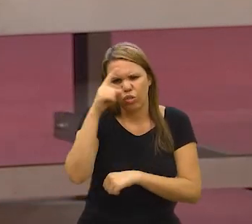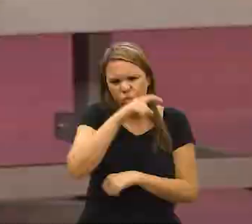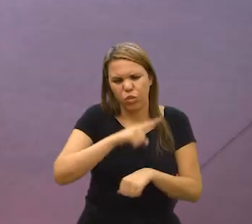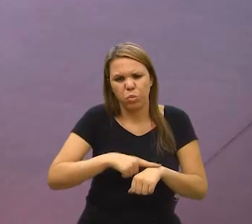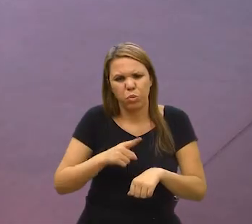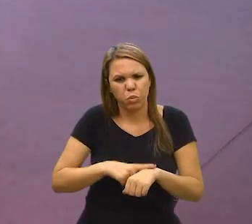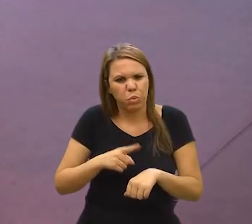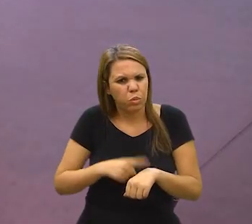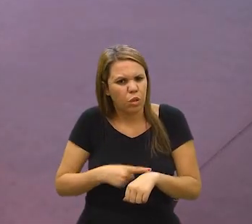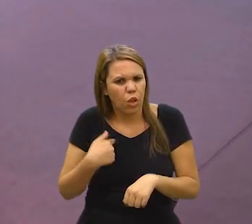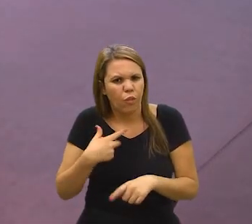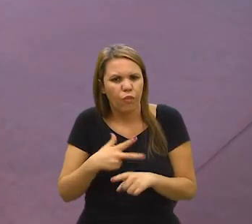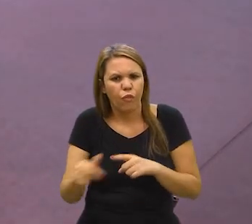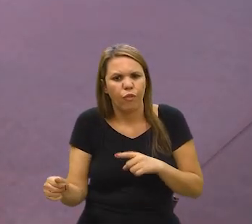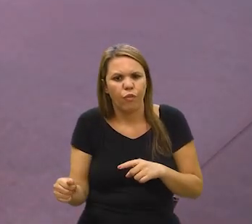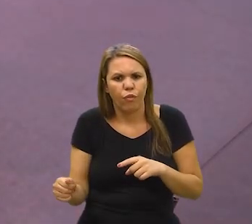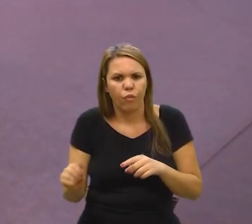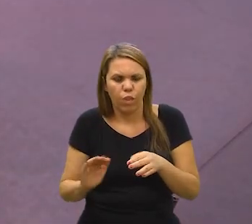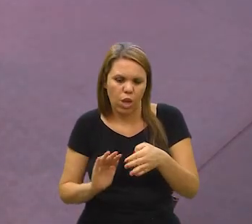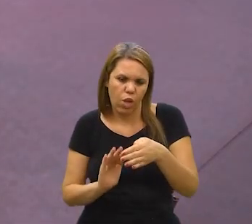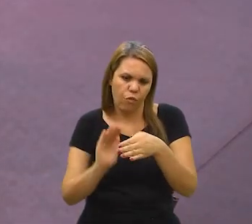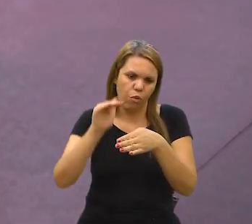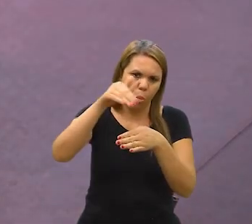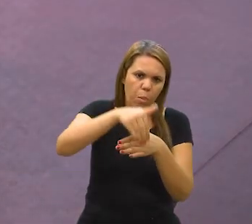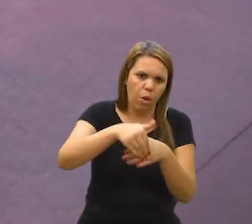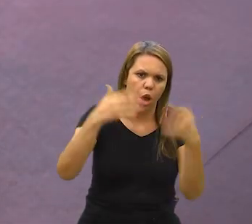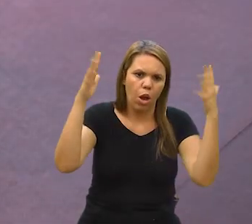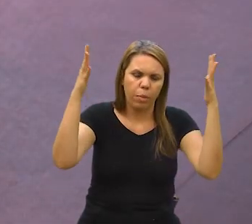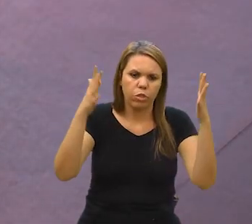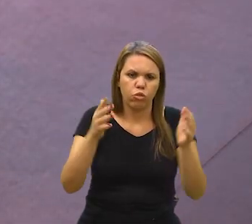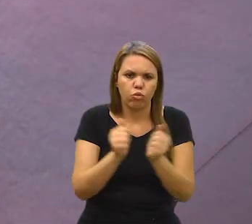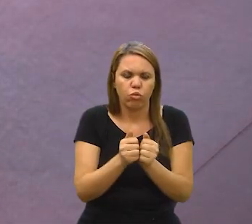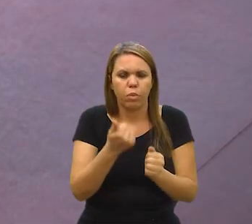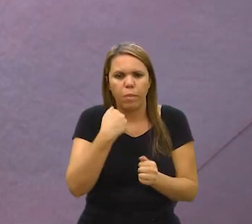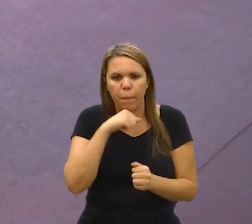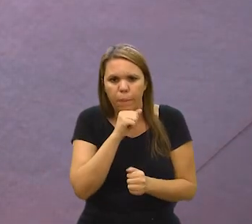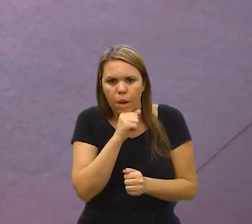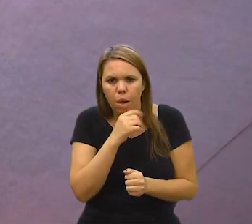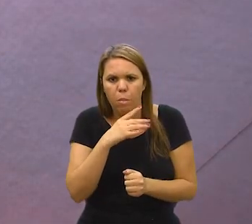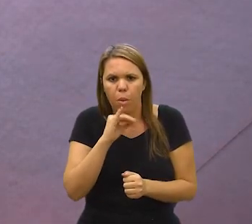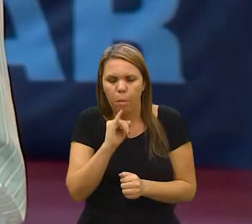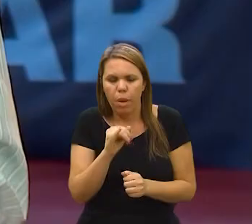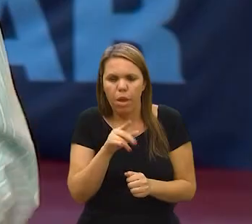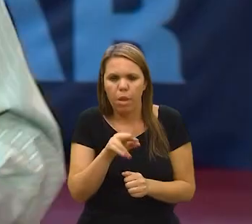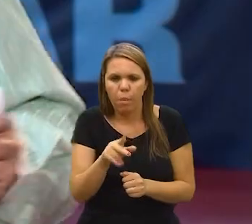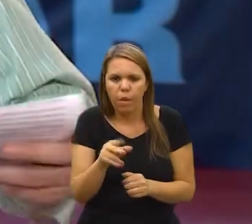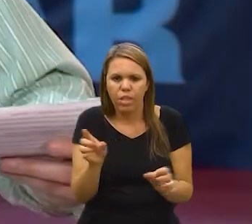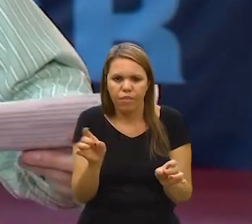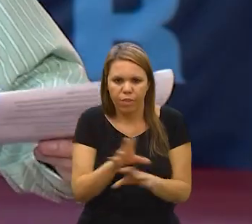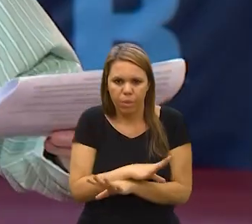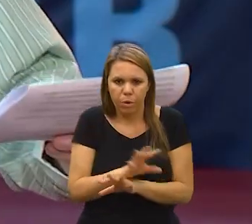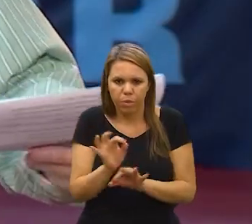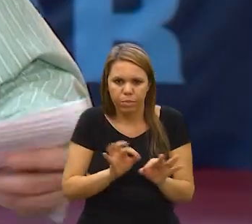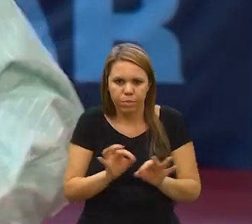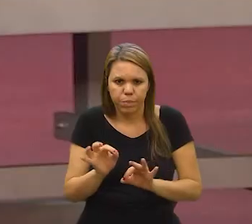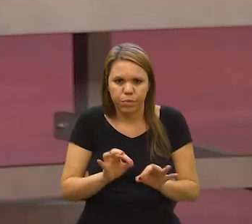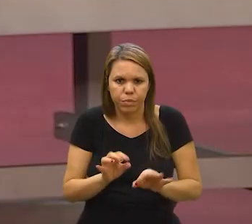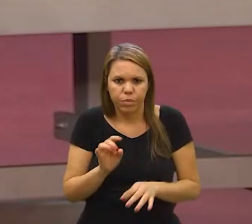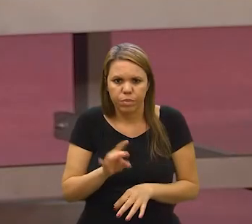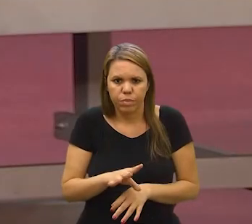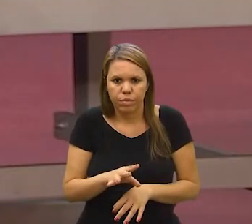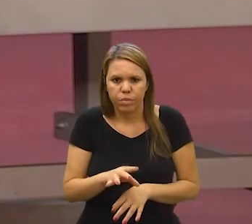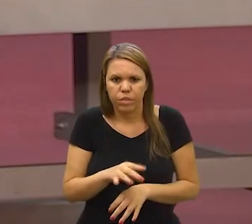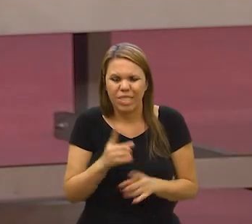jogo eu falei assim, olha, que eu ganhar, eu vou pular o aparador e eu vou comemorar com a minha mãe, meu pai e meu irmão na arquibancada. Já estava pronta a comemoração. Já estava